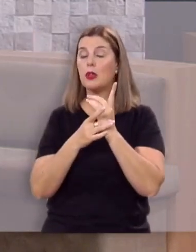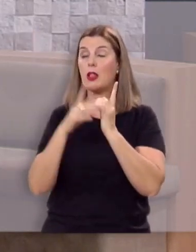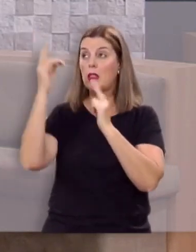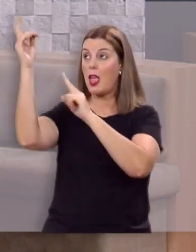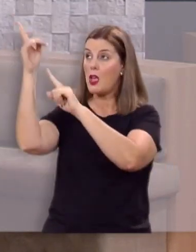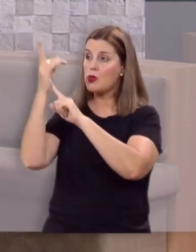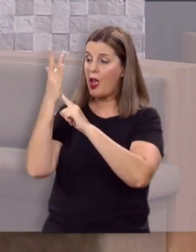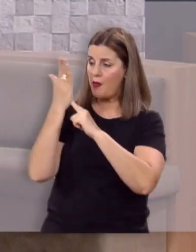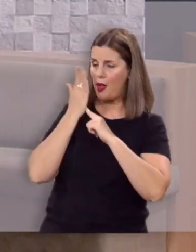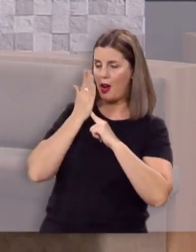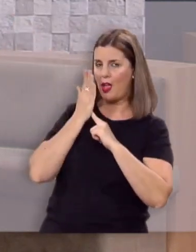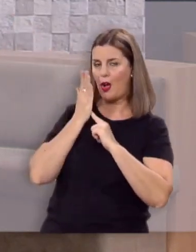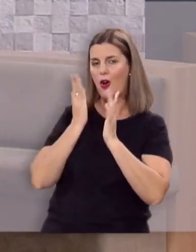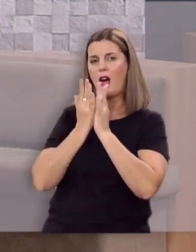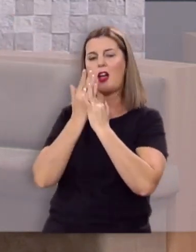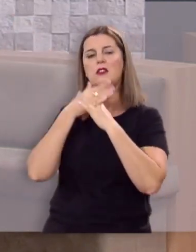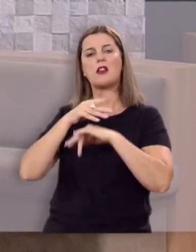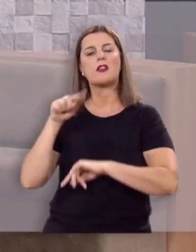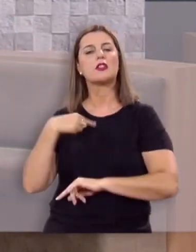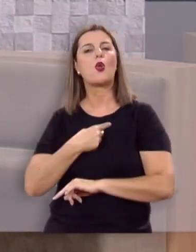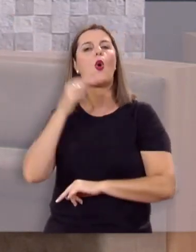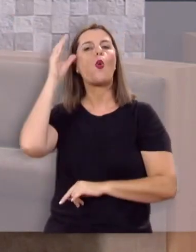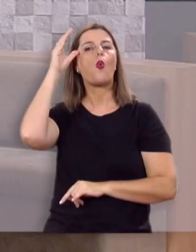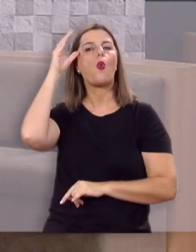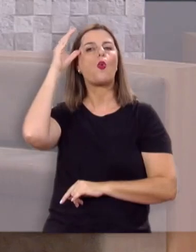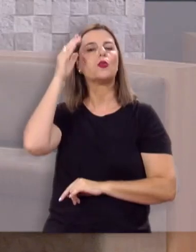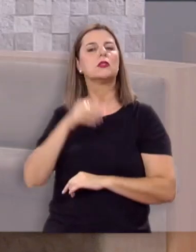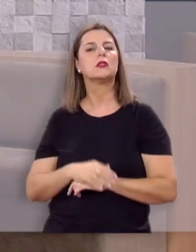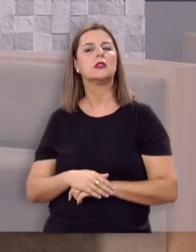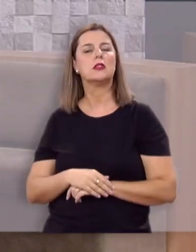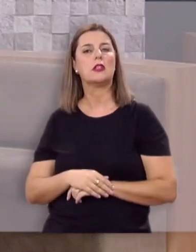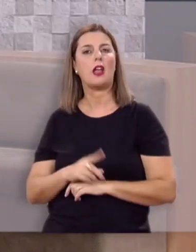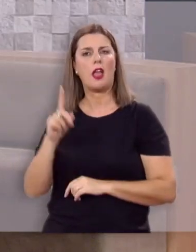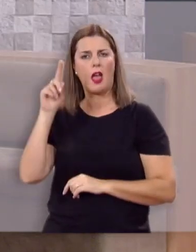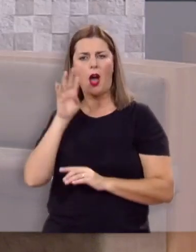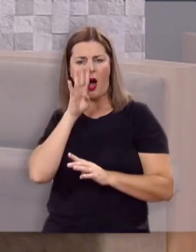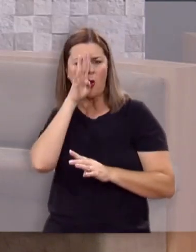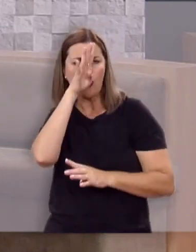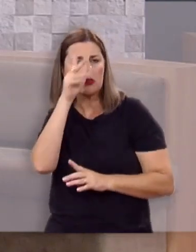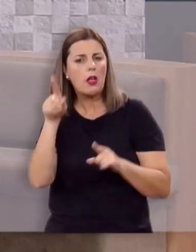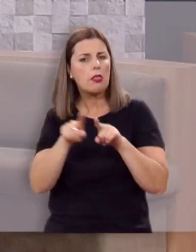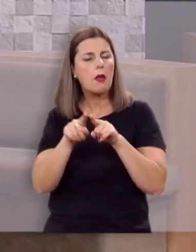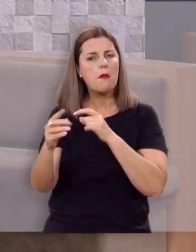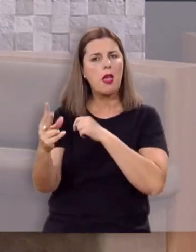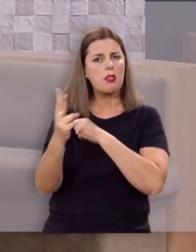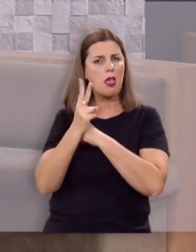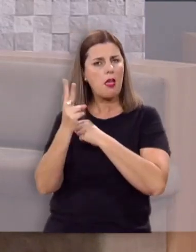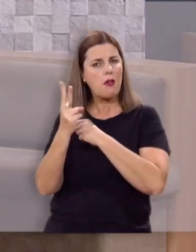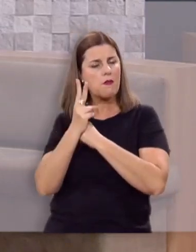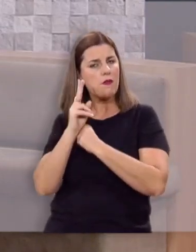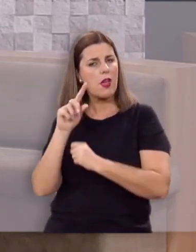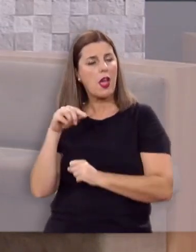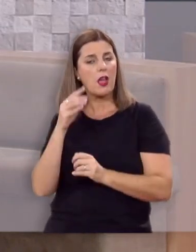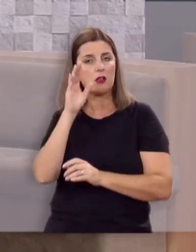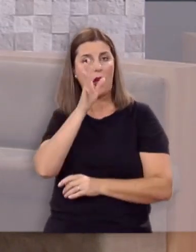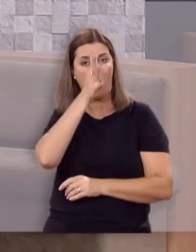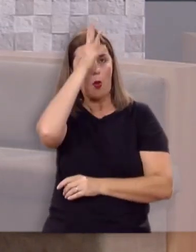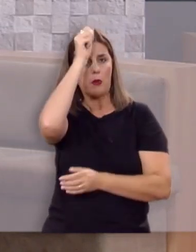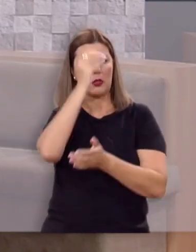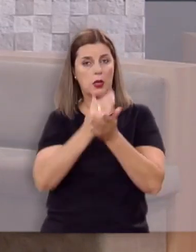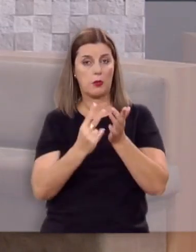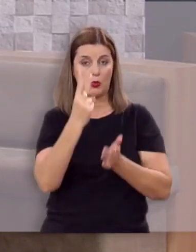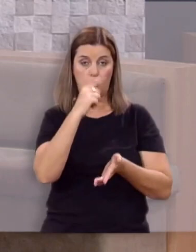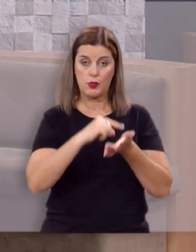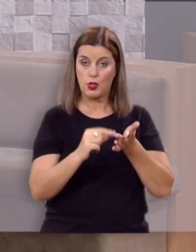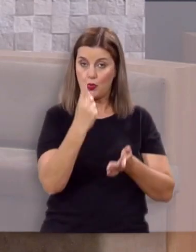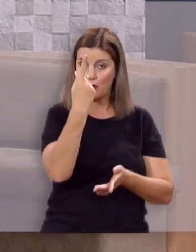nossa consciência, há um tribunal moral dentro de nós que nos acusa e nos defende. Está lá escrito em Romanos capítulo 2, versículo